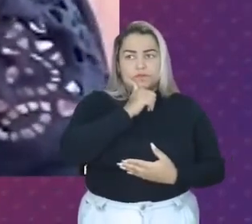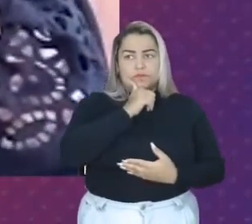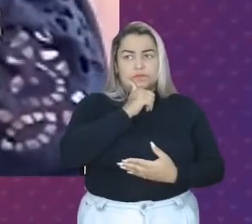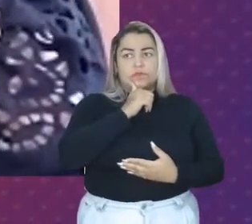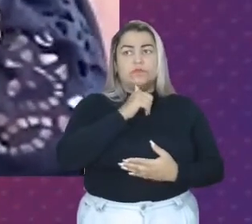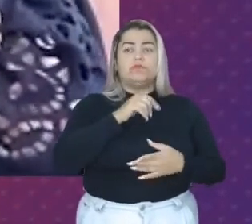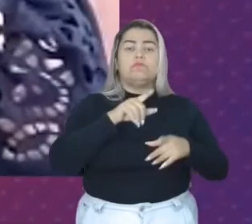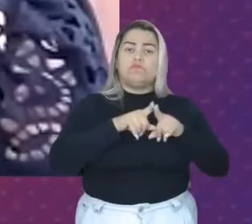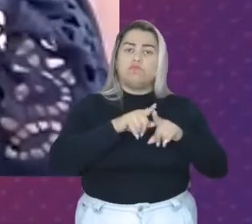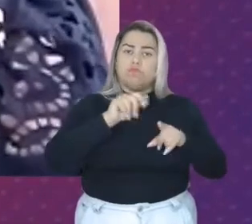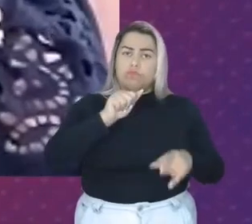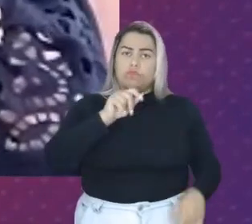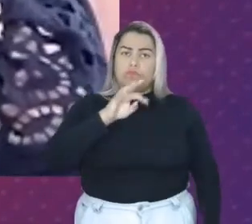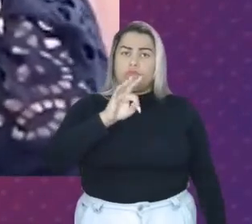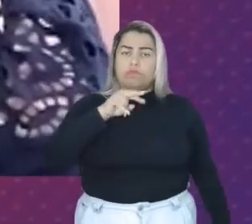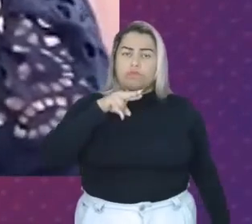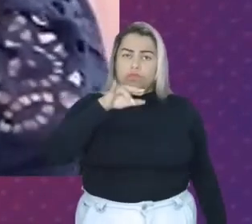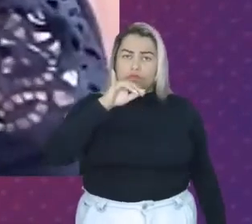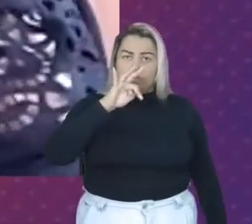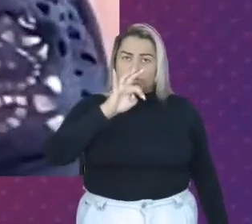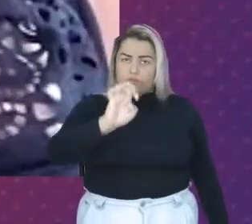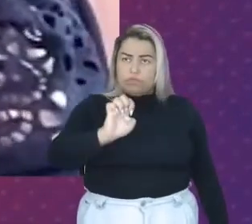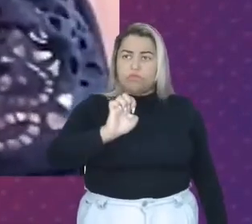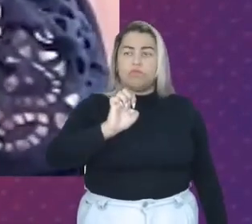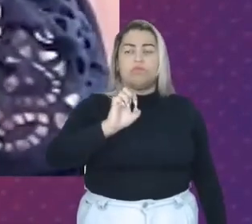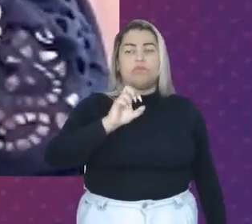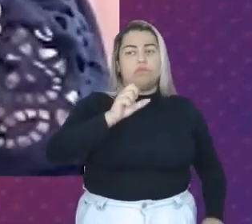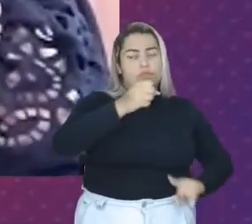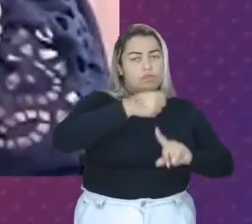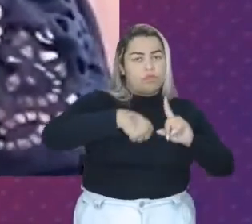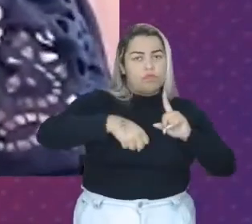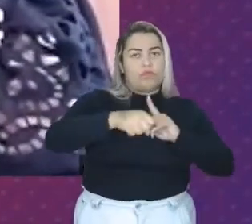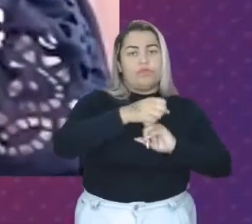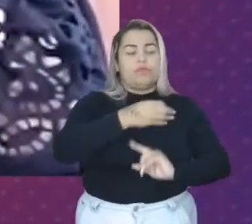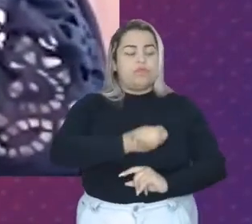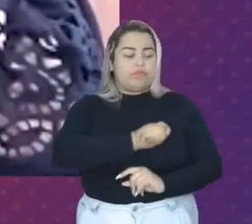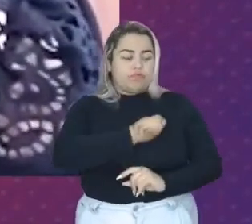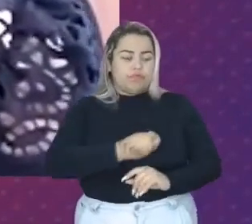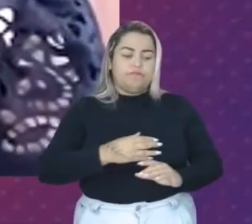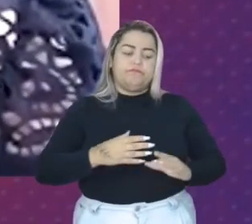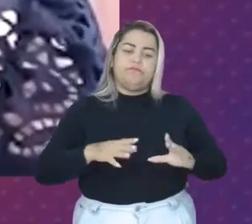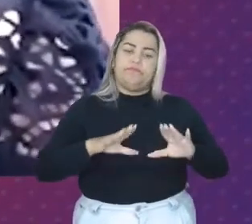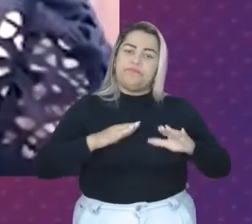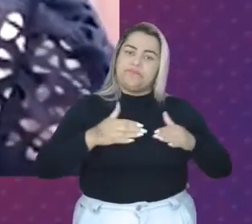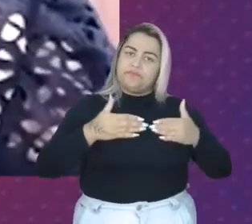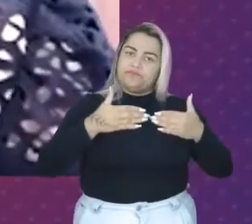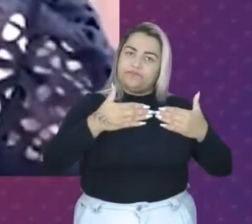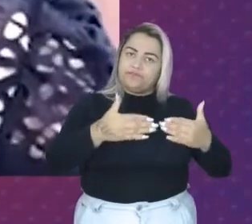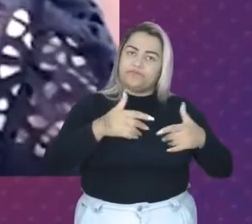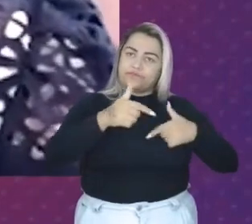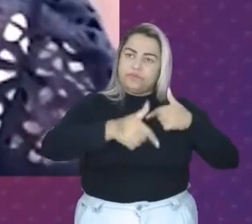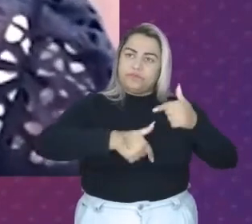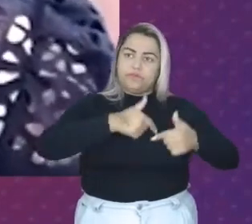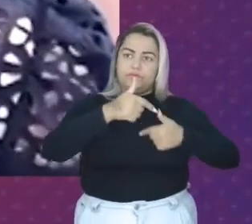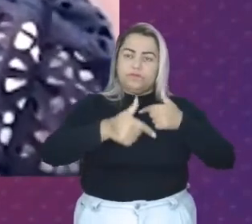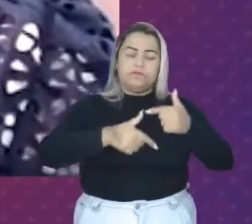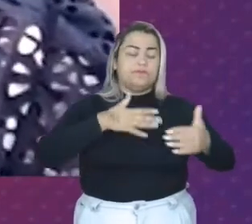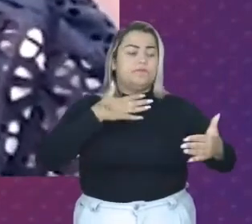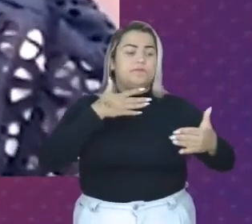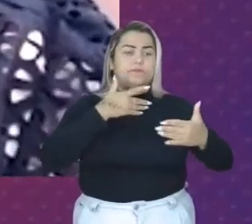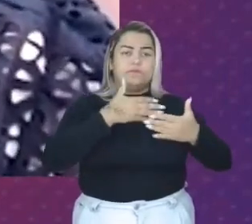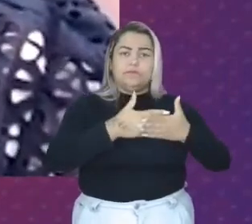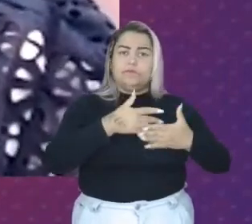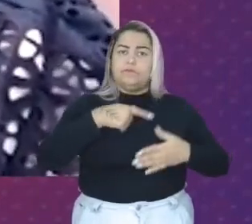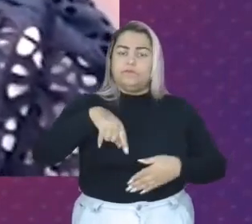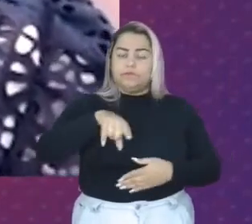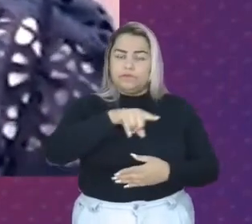Assistência Social e Combate à Fome, com a participação do Ministério do Trabalho, é uma que tem a ver diretamente com todas